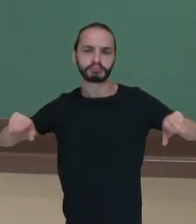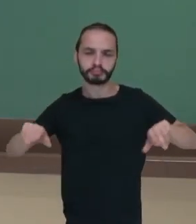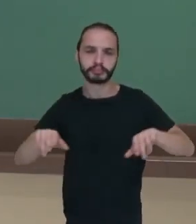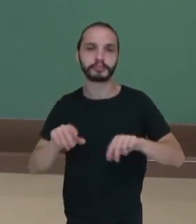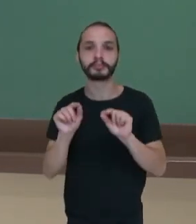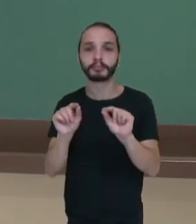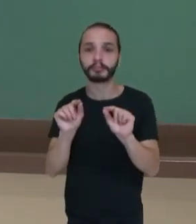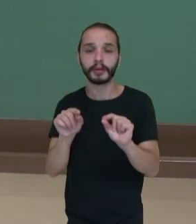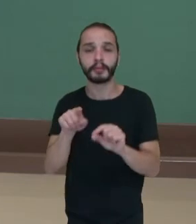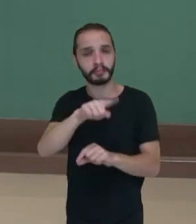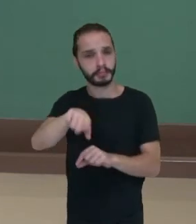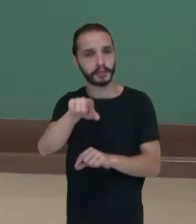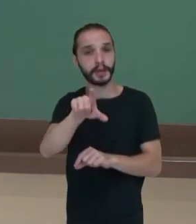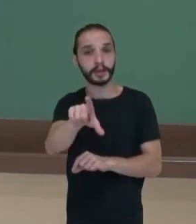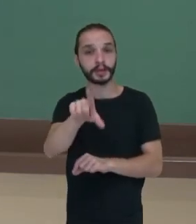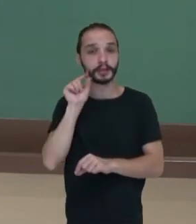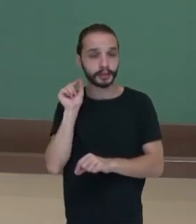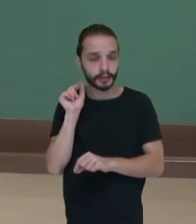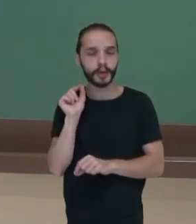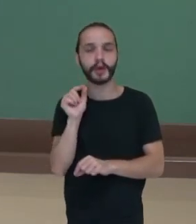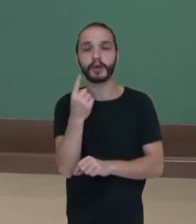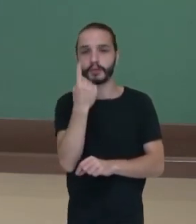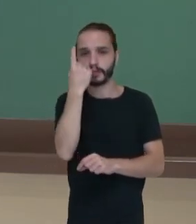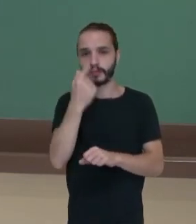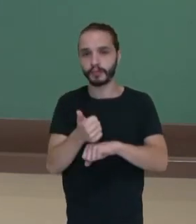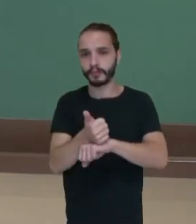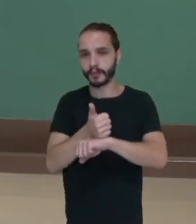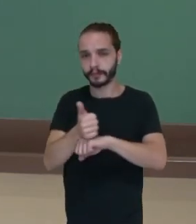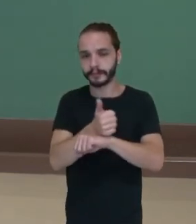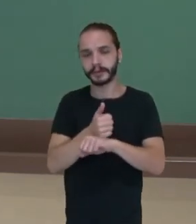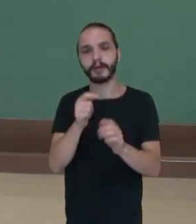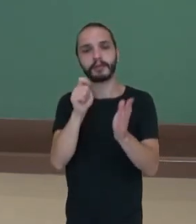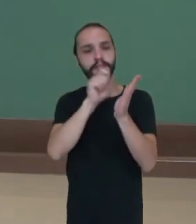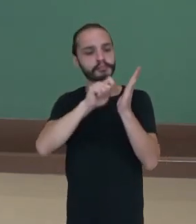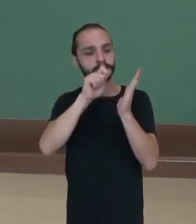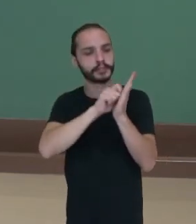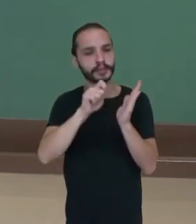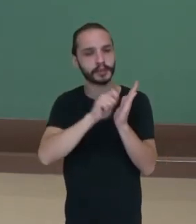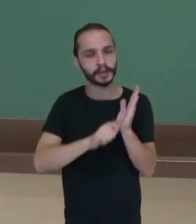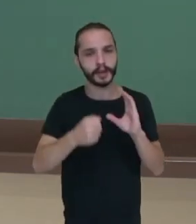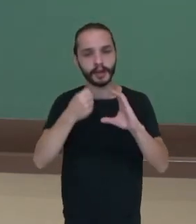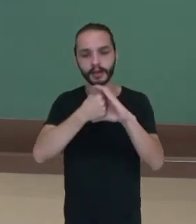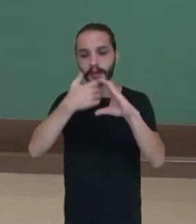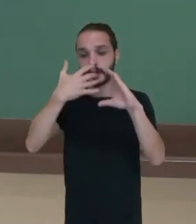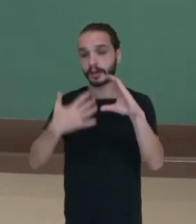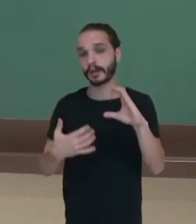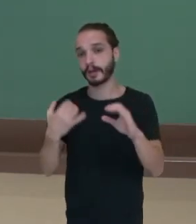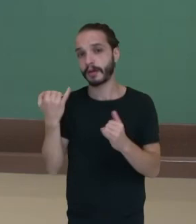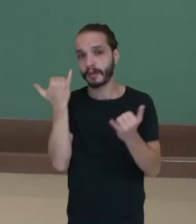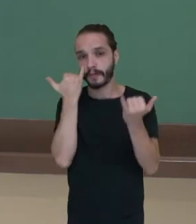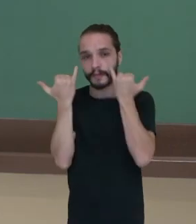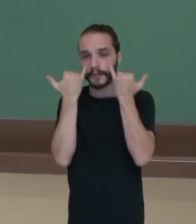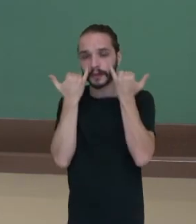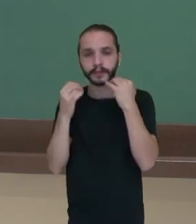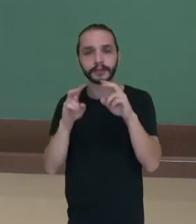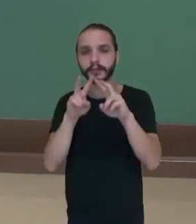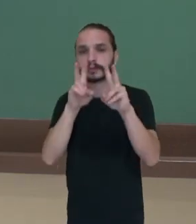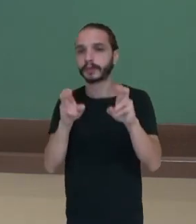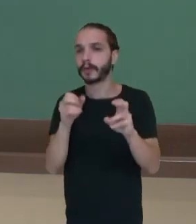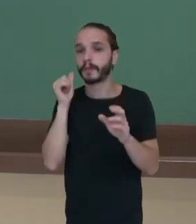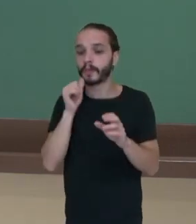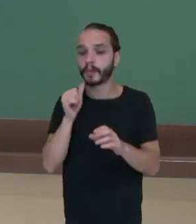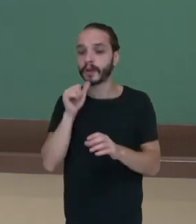Então o que vocês vão fazer? Vão escrever características e informações sobre a atuação